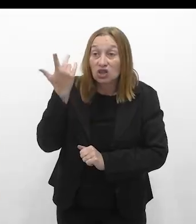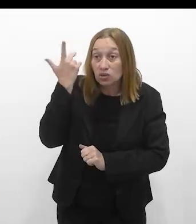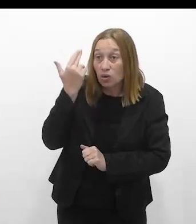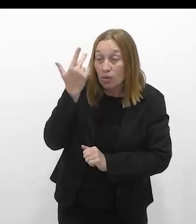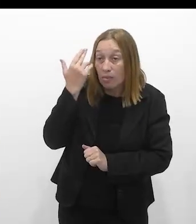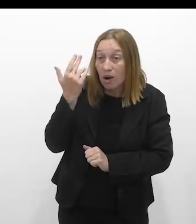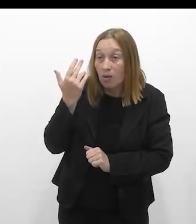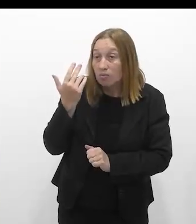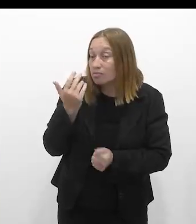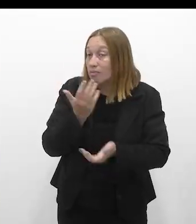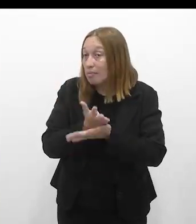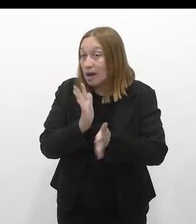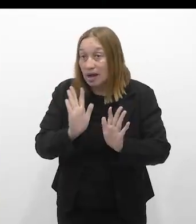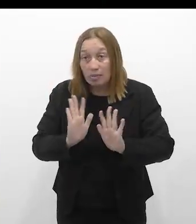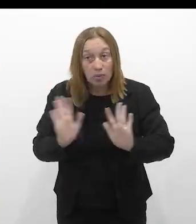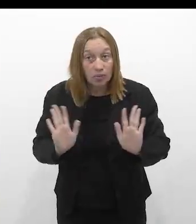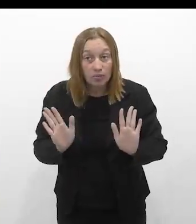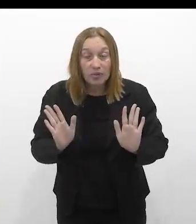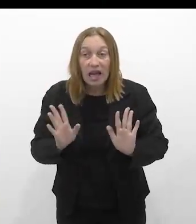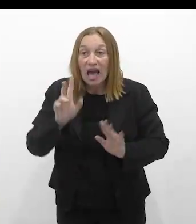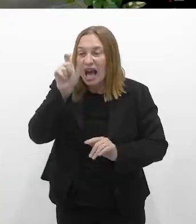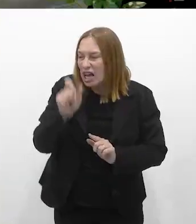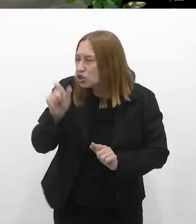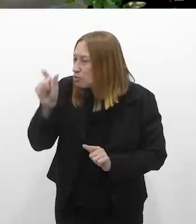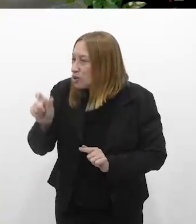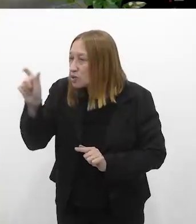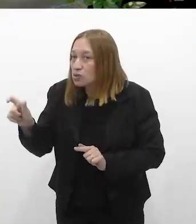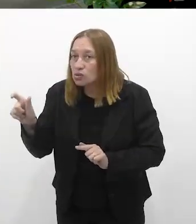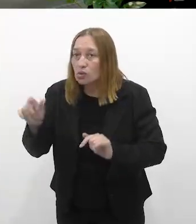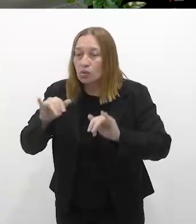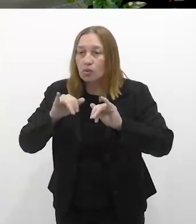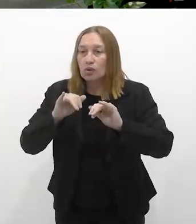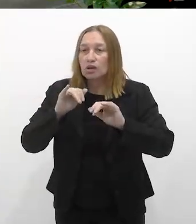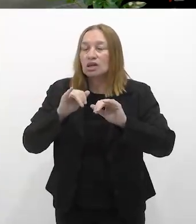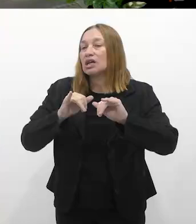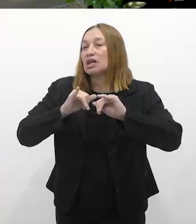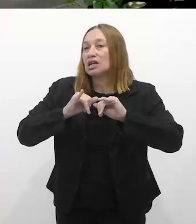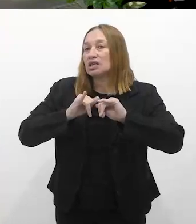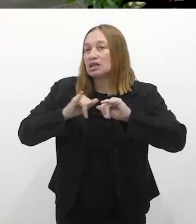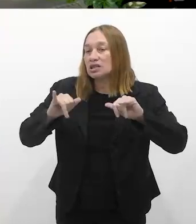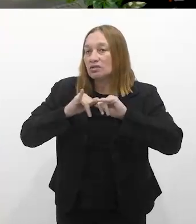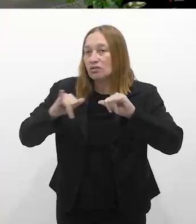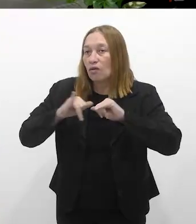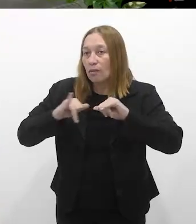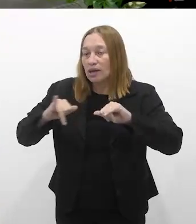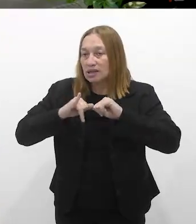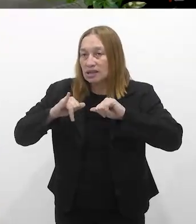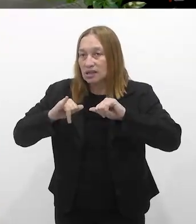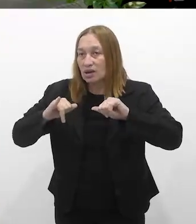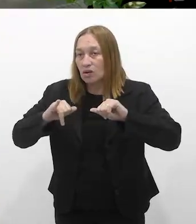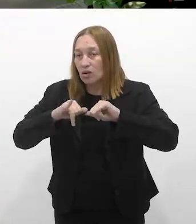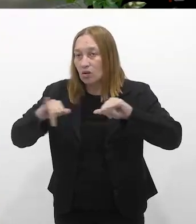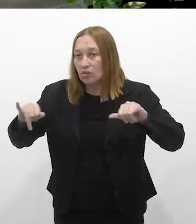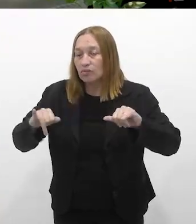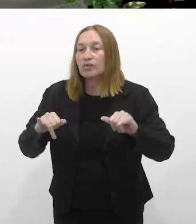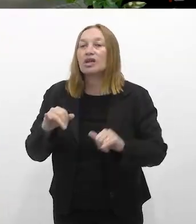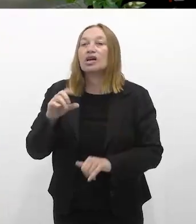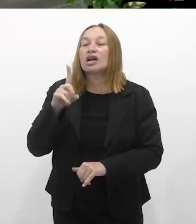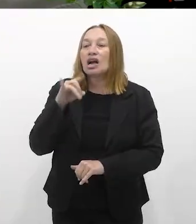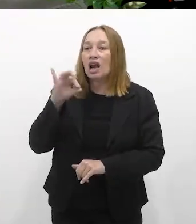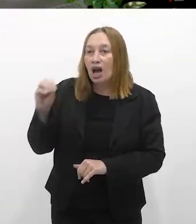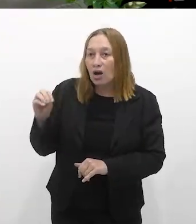normalizava isso, deixa de normalizar. E as pessoas, na mídia, a mídia começa a vir junto. Foram